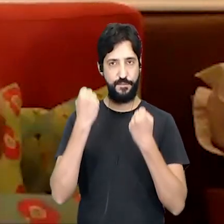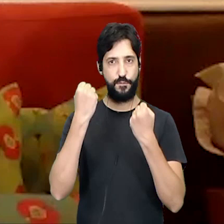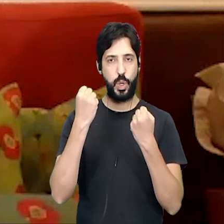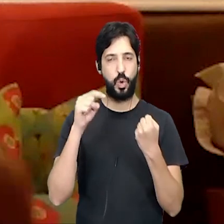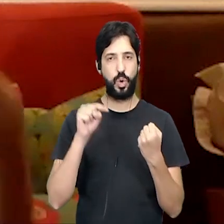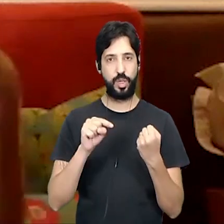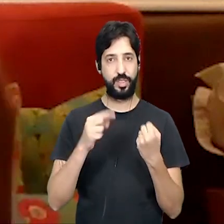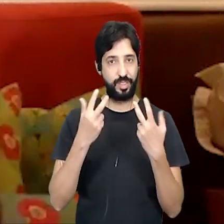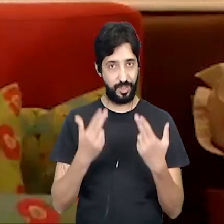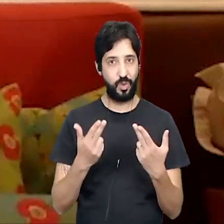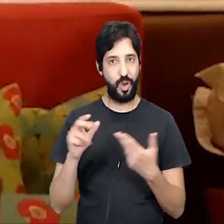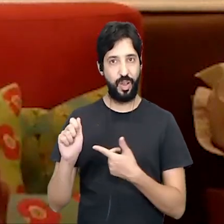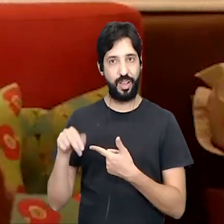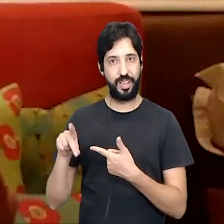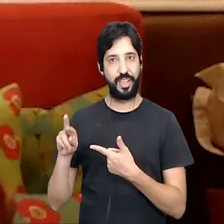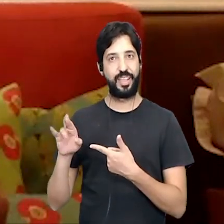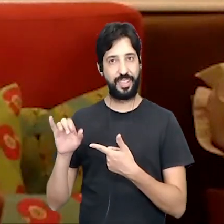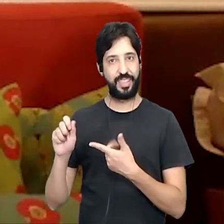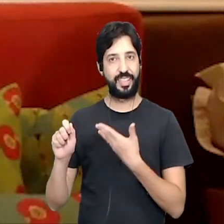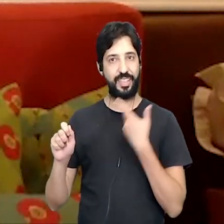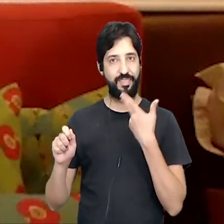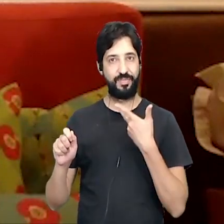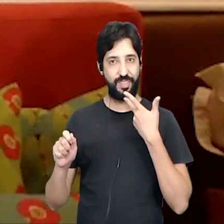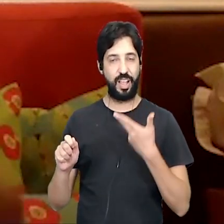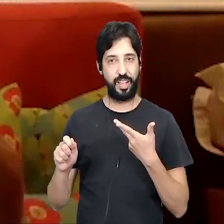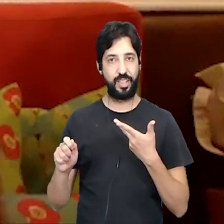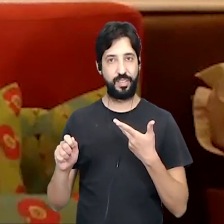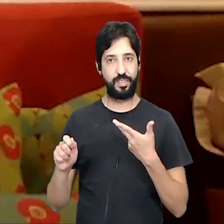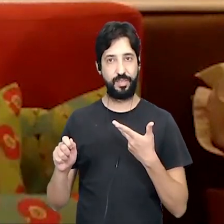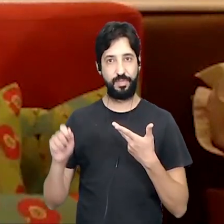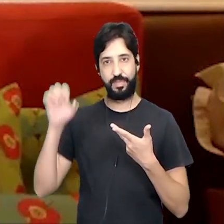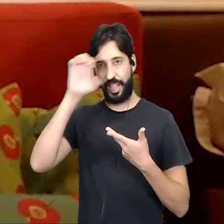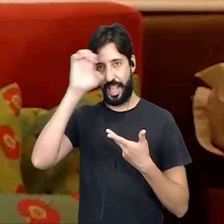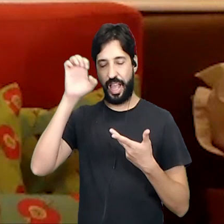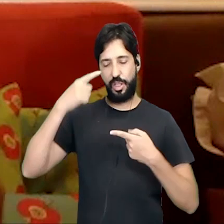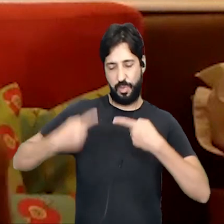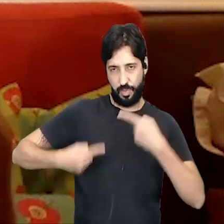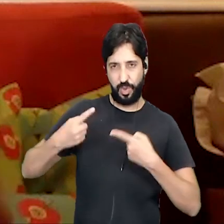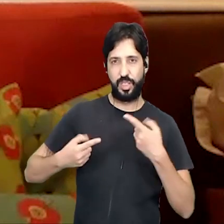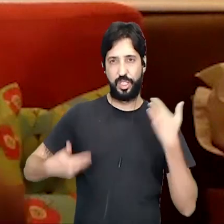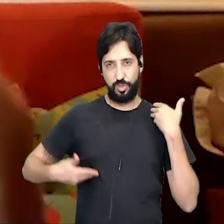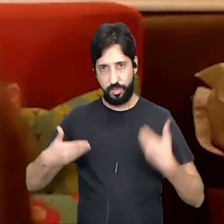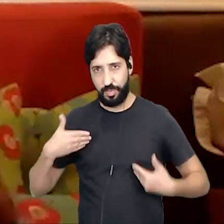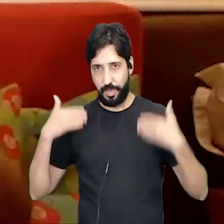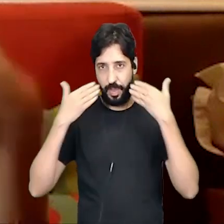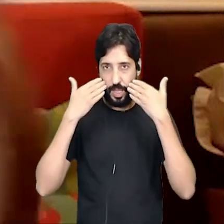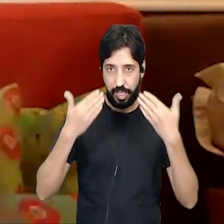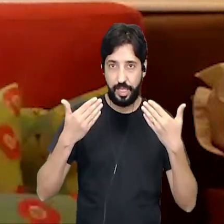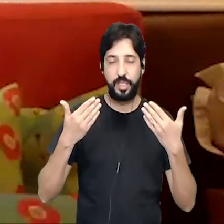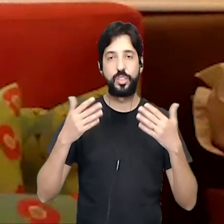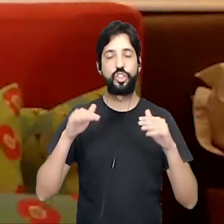por isso, né, tem essa força, como você trouxe, né, André, essa força ética,